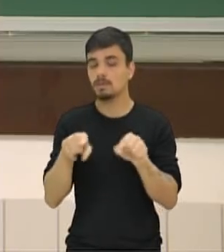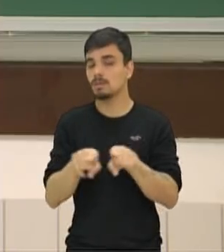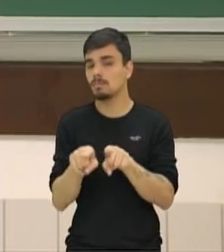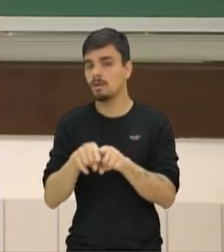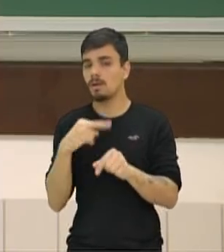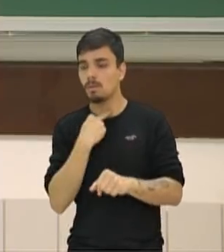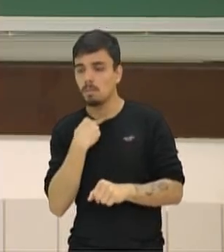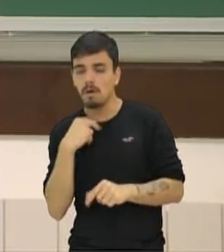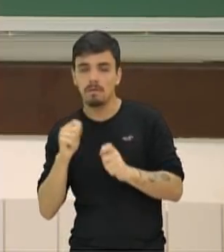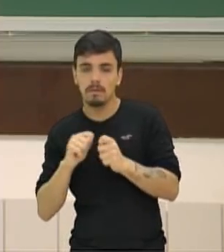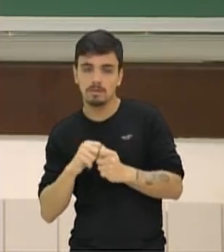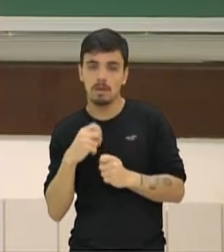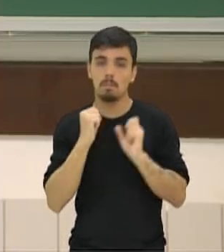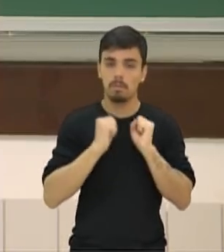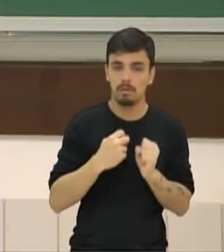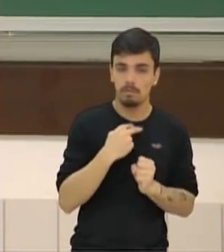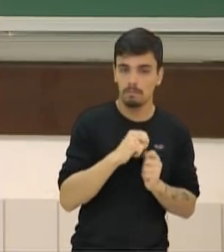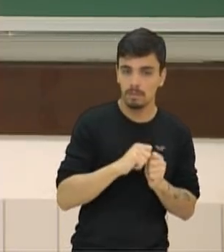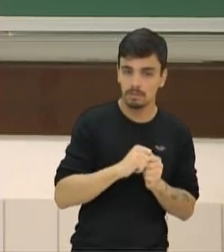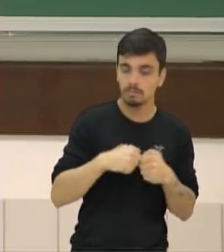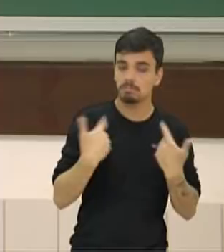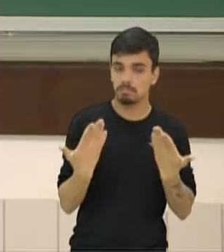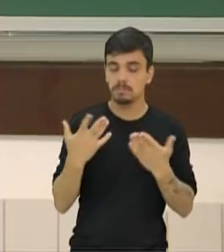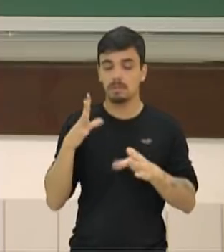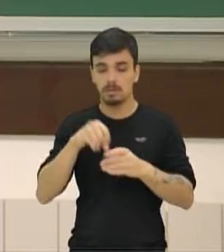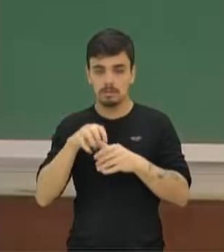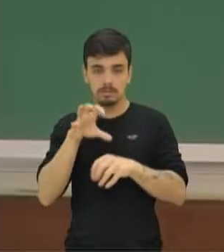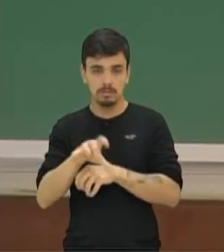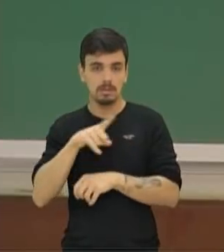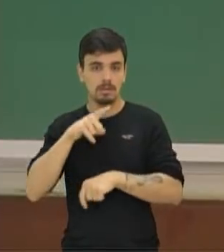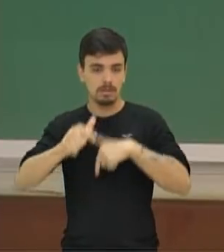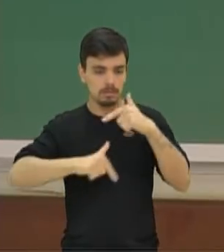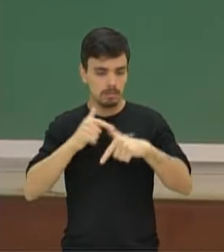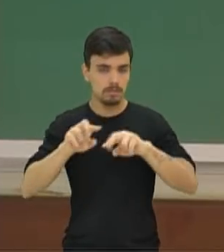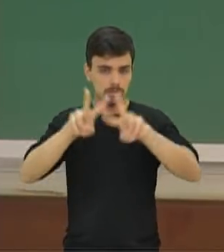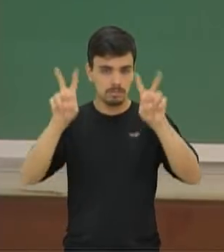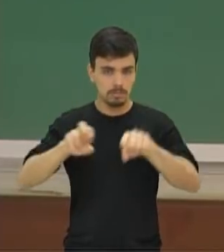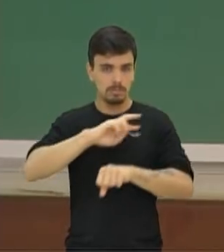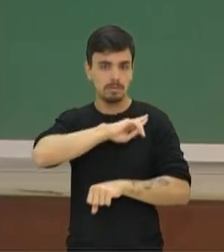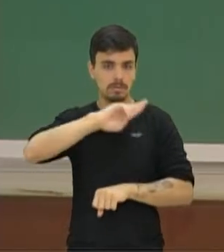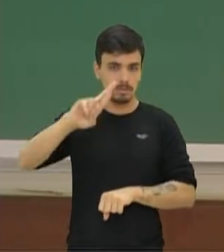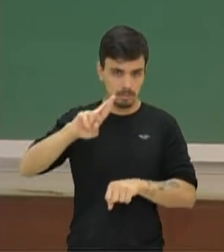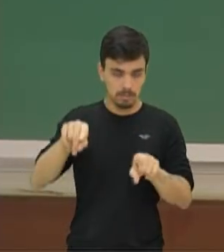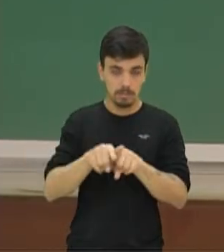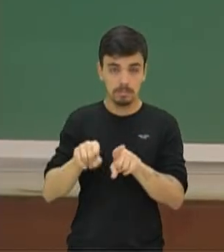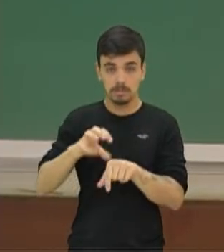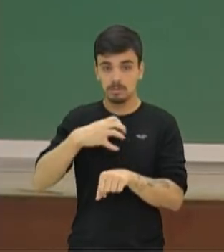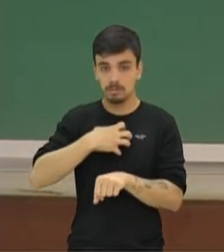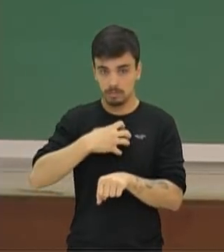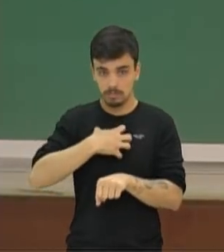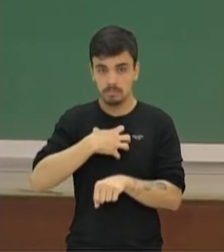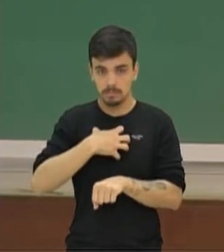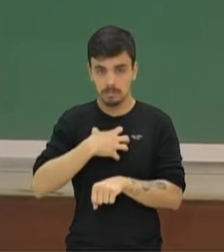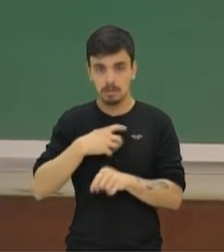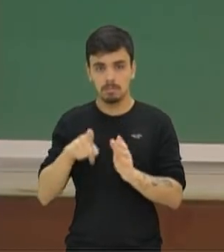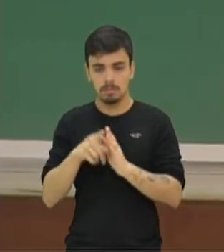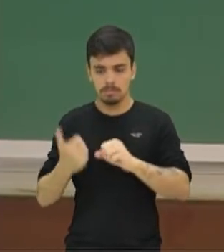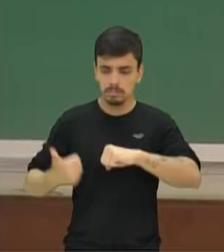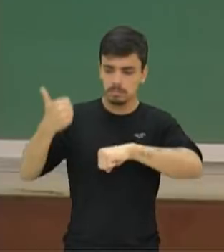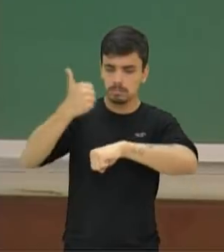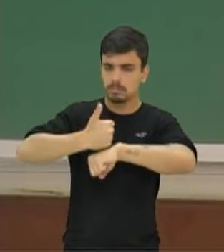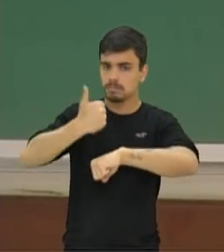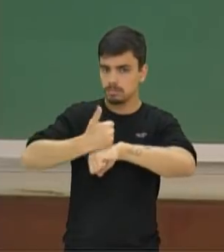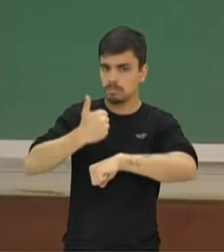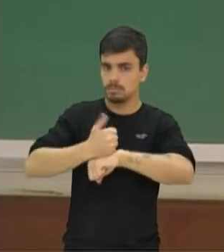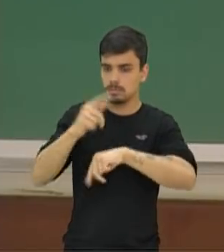ou não fazer, né? E dentro disso eles vão trabalhando a questão da religião, até como uma forma de dominação ali,